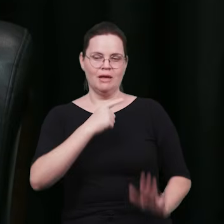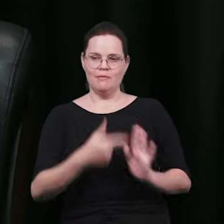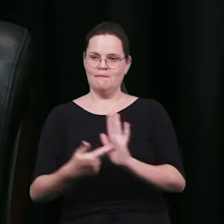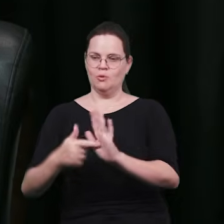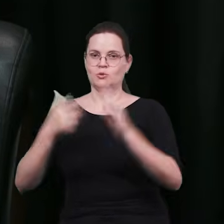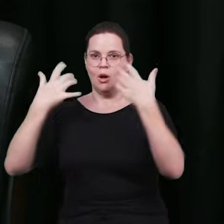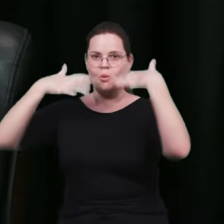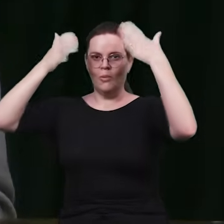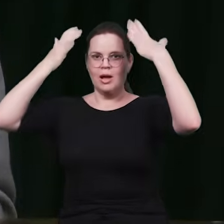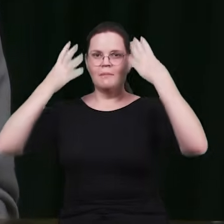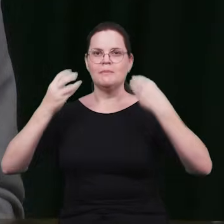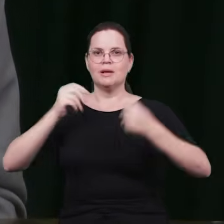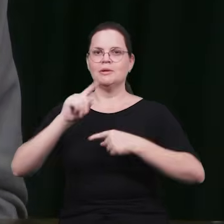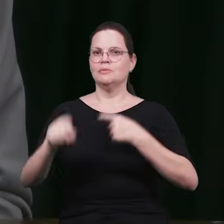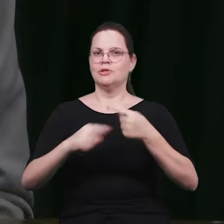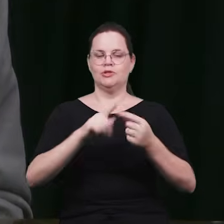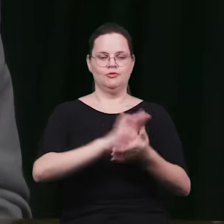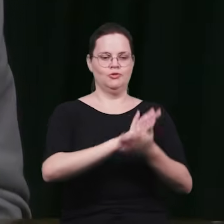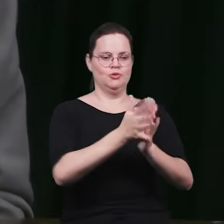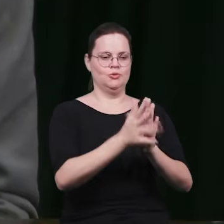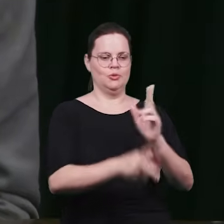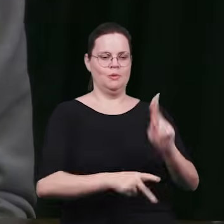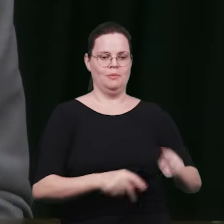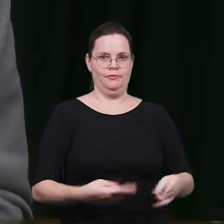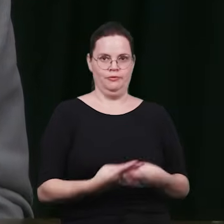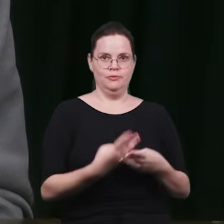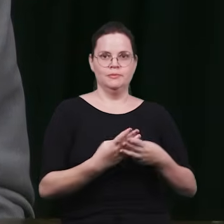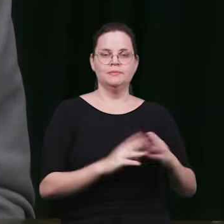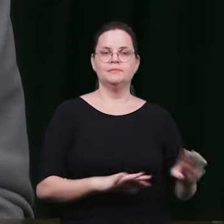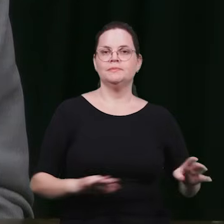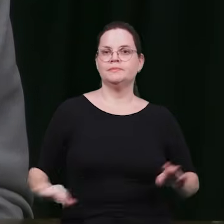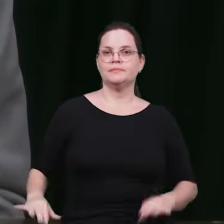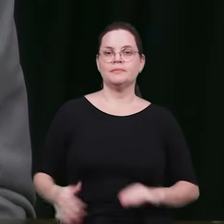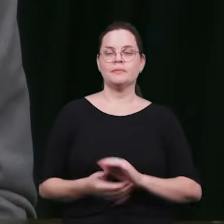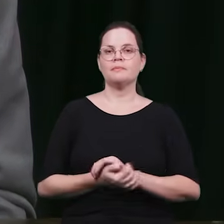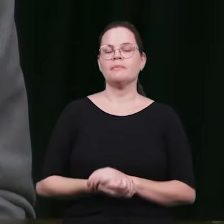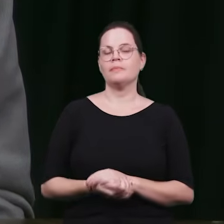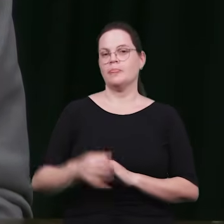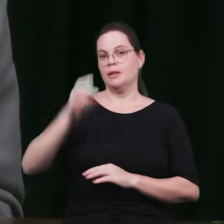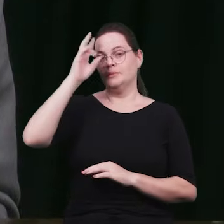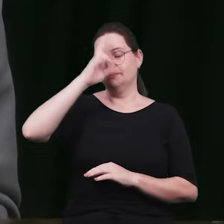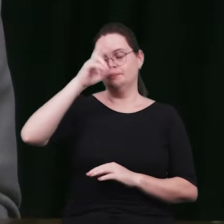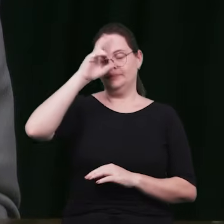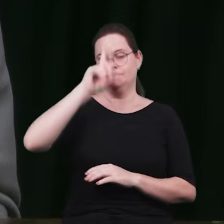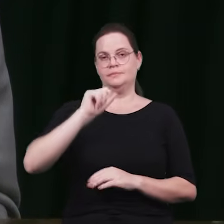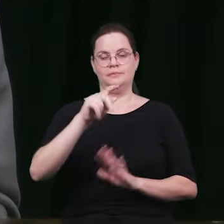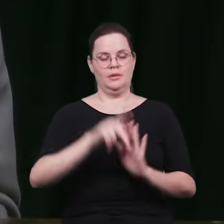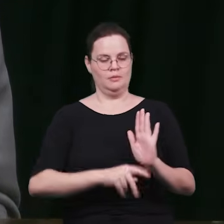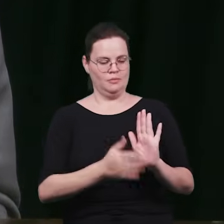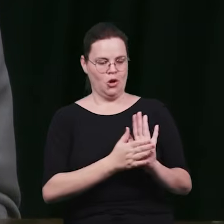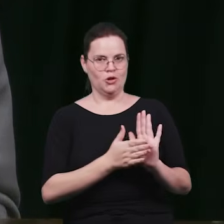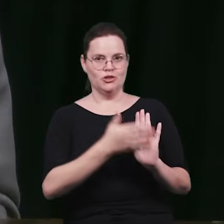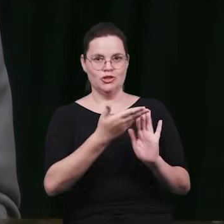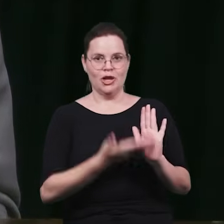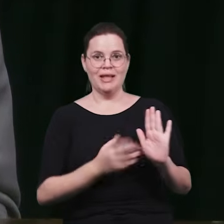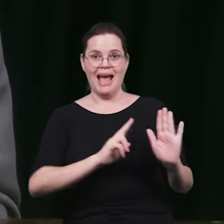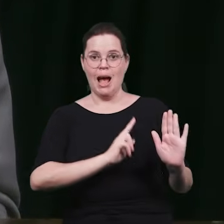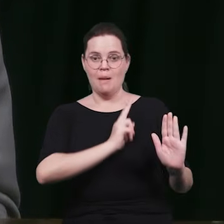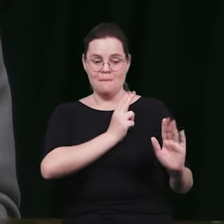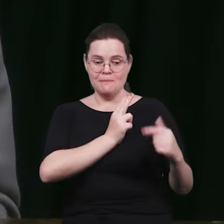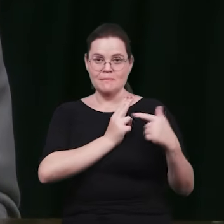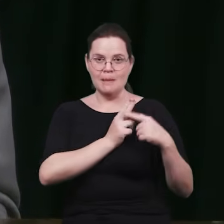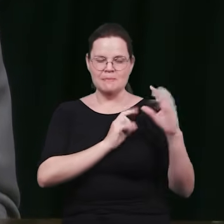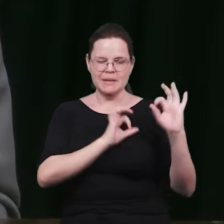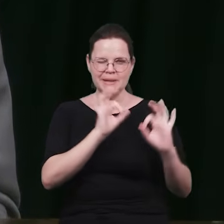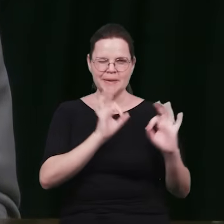povo judeu? Sim. Lembrando que todo esse plano articulado por Amã